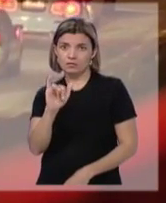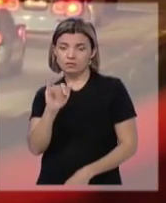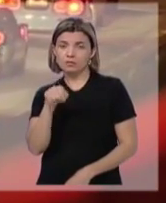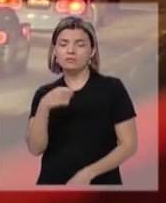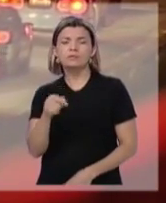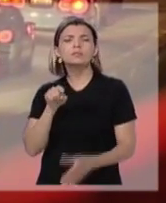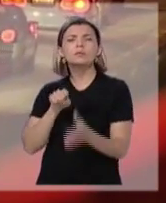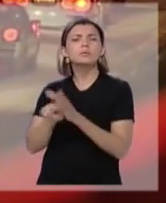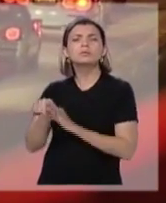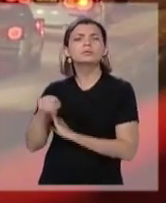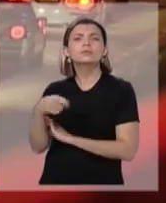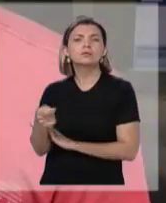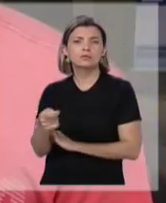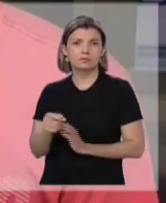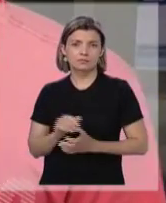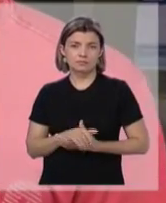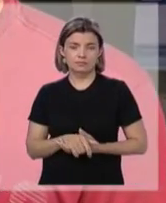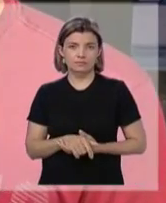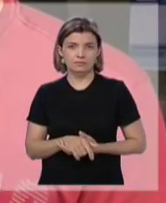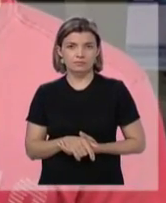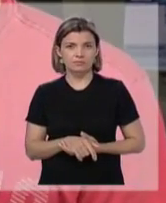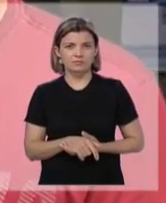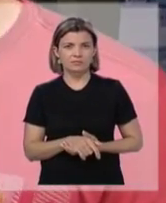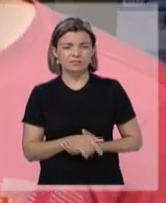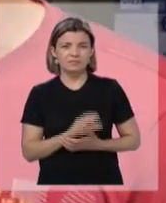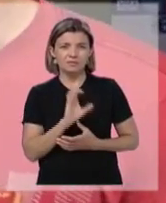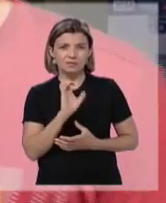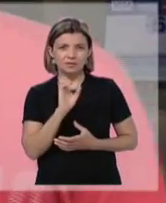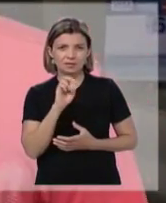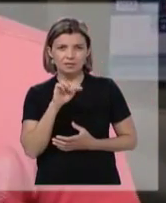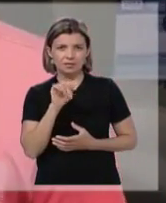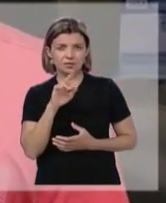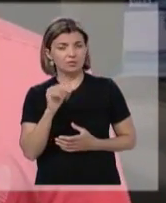fácil. O que é energia?